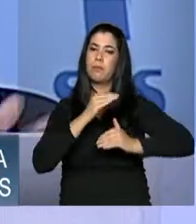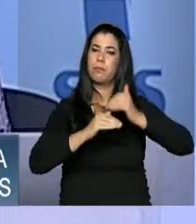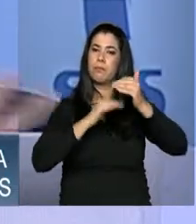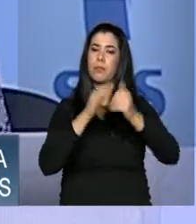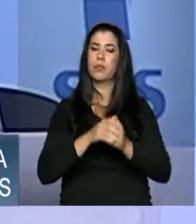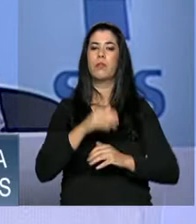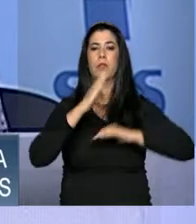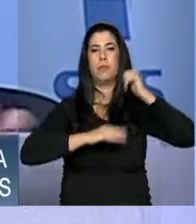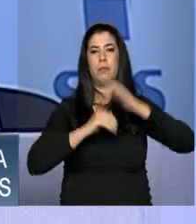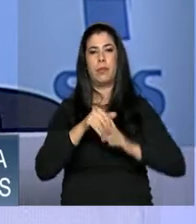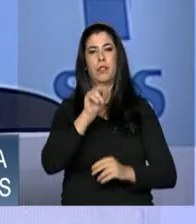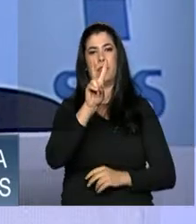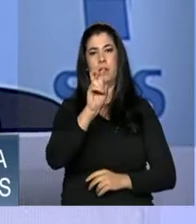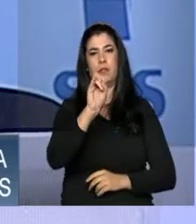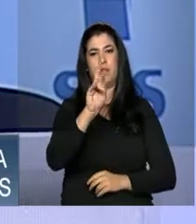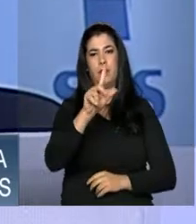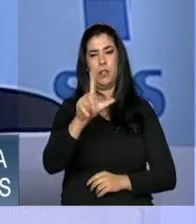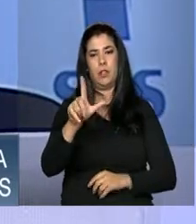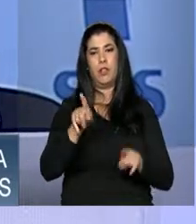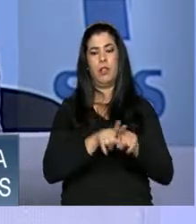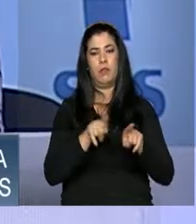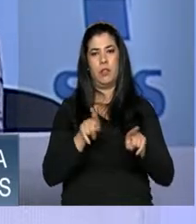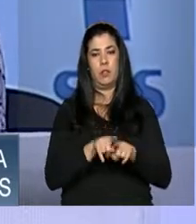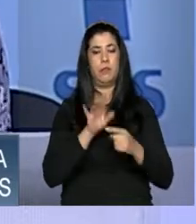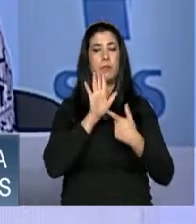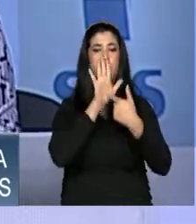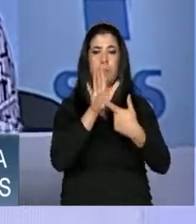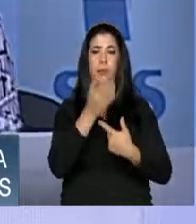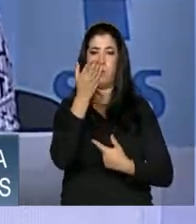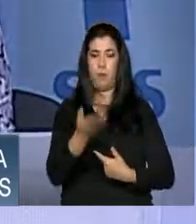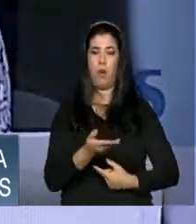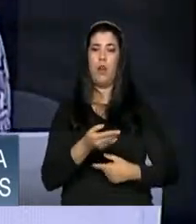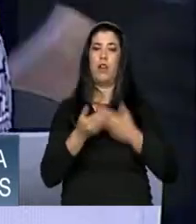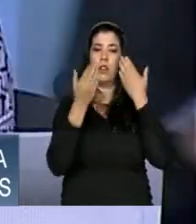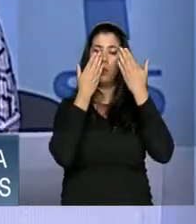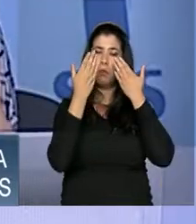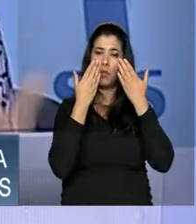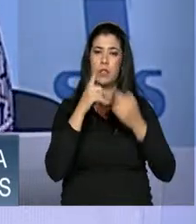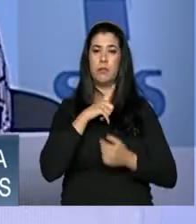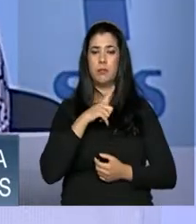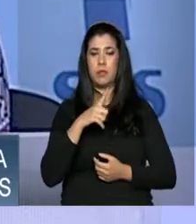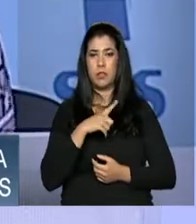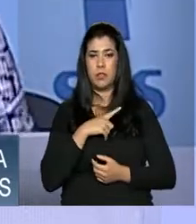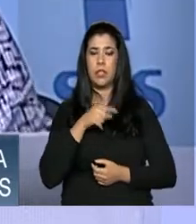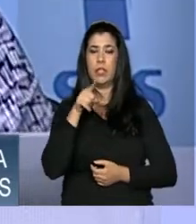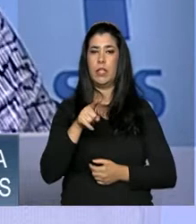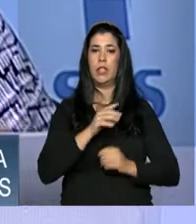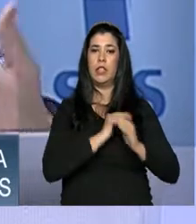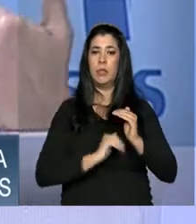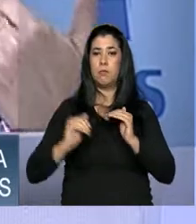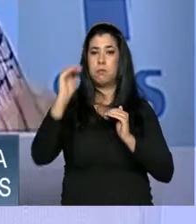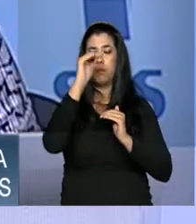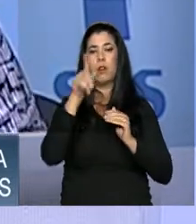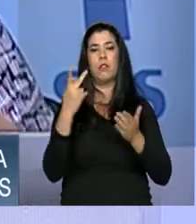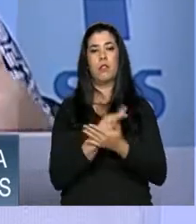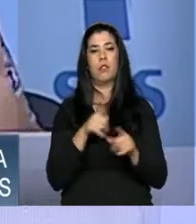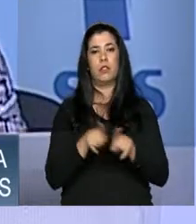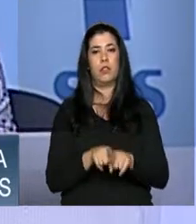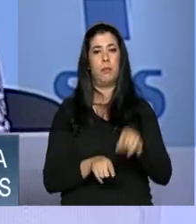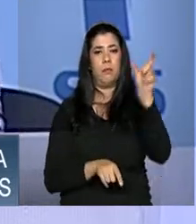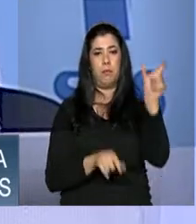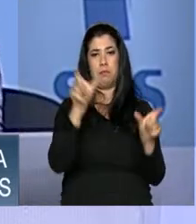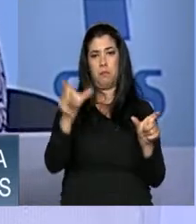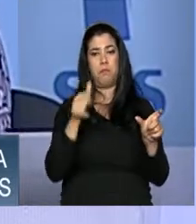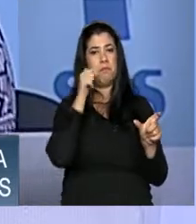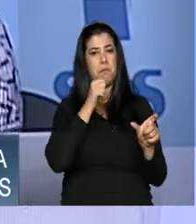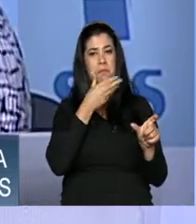do Vigitel, então a gente só está mostrando que é absolutamente comparável. E esse aumento ele ocorreu tanto em homens